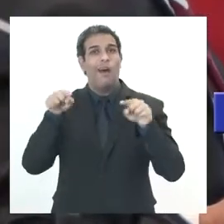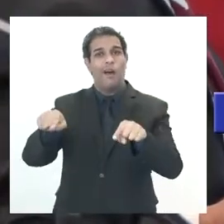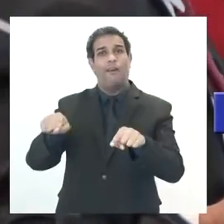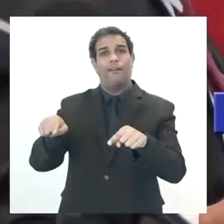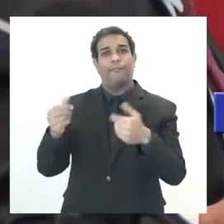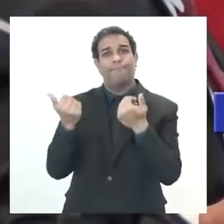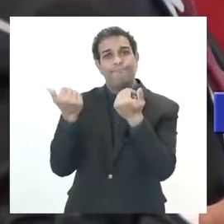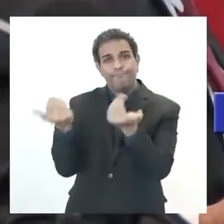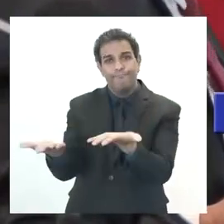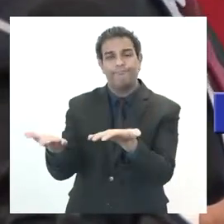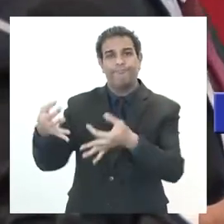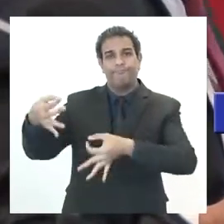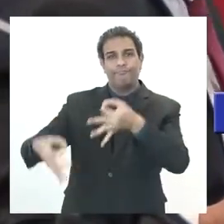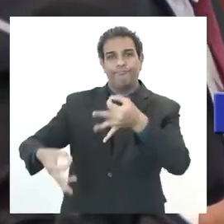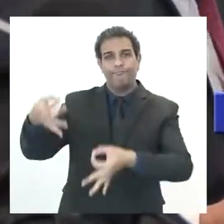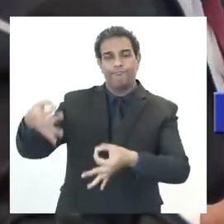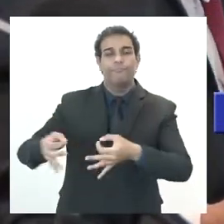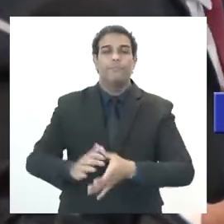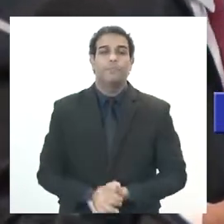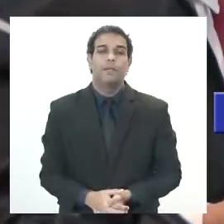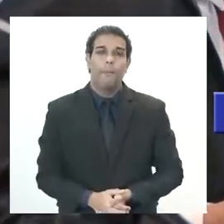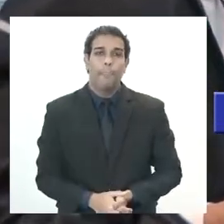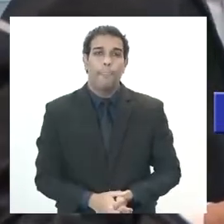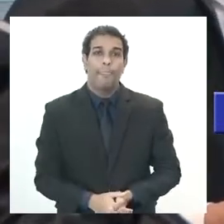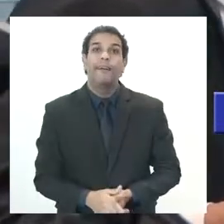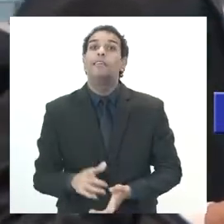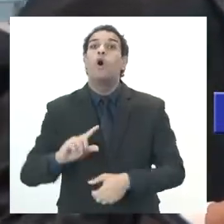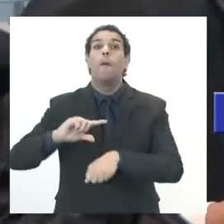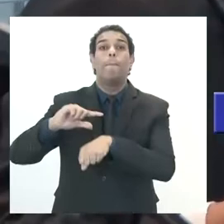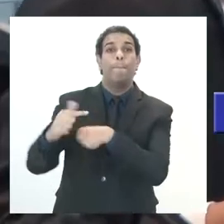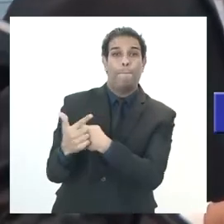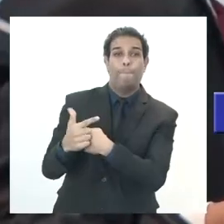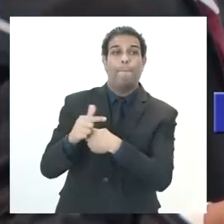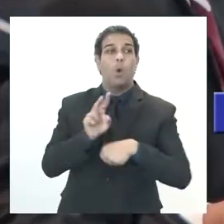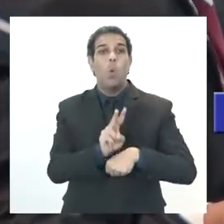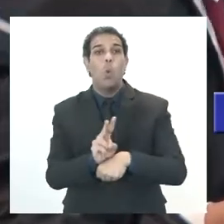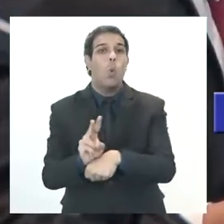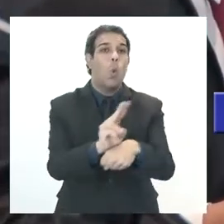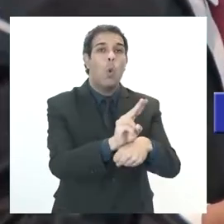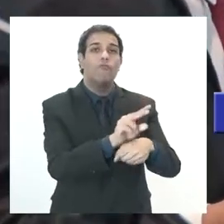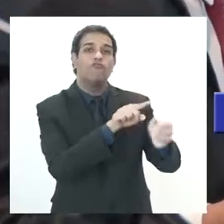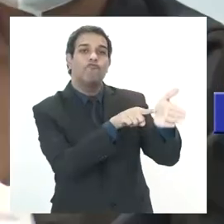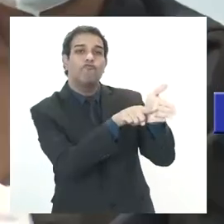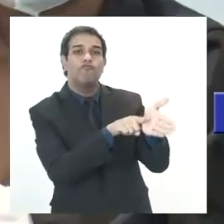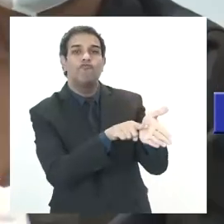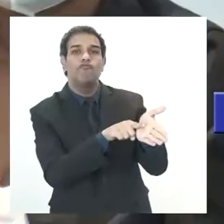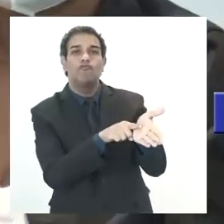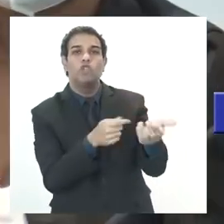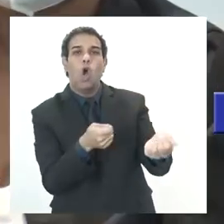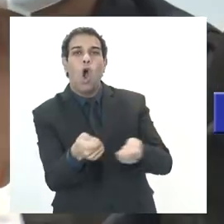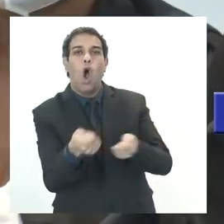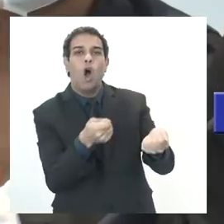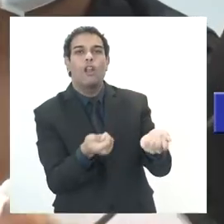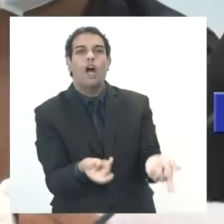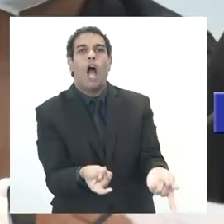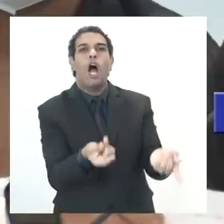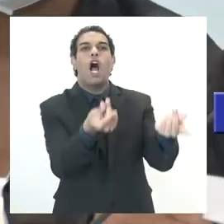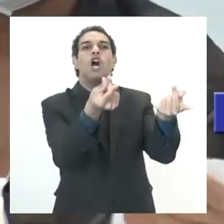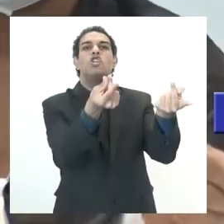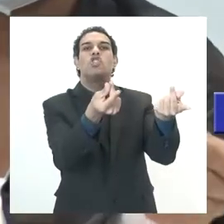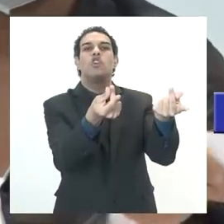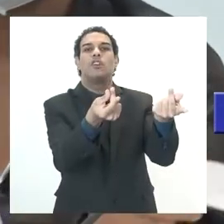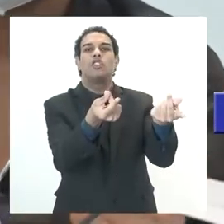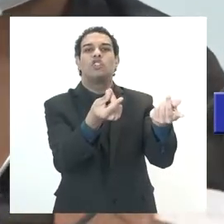Contas e já tem a função de fiscalizar e controlar as contas Então